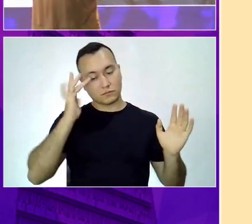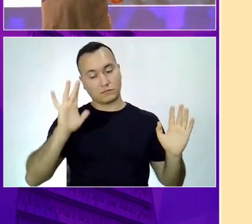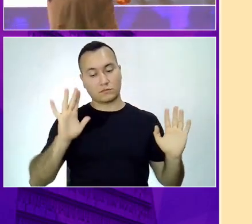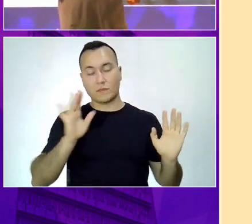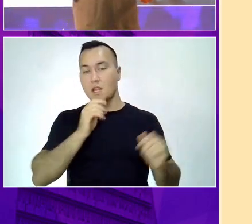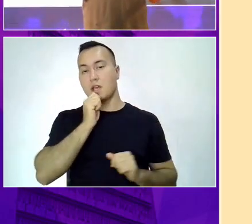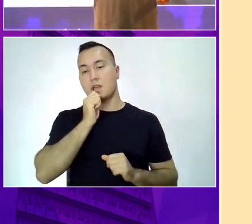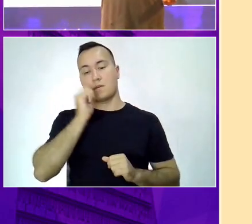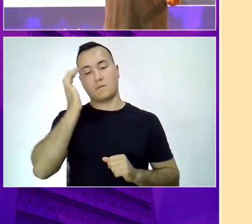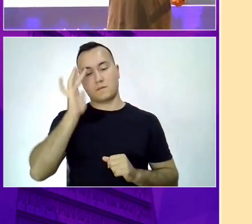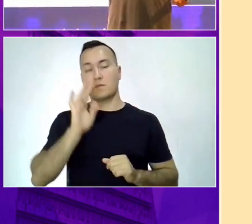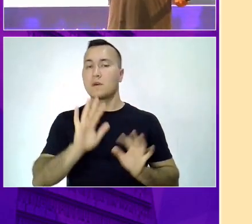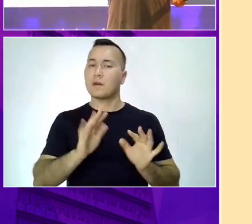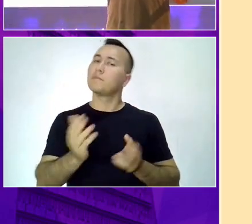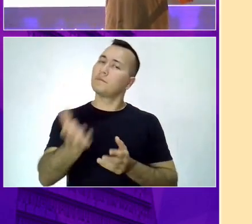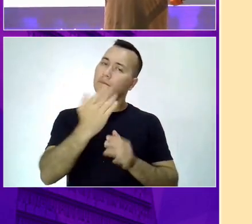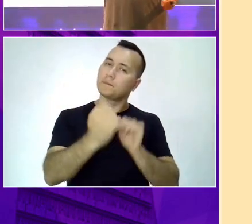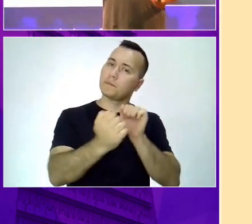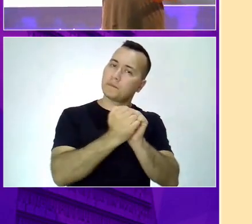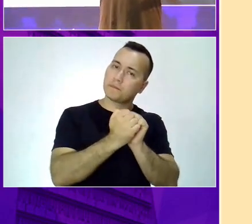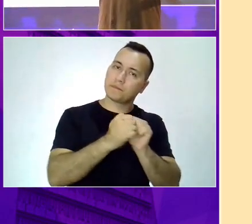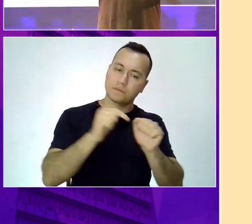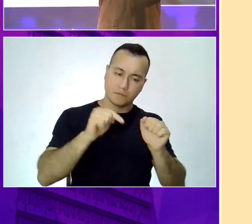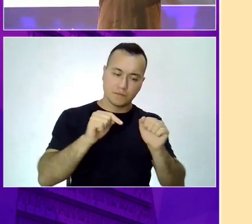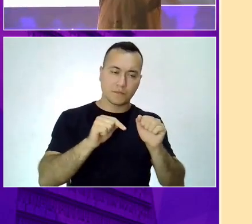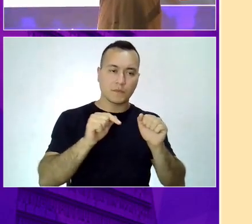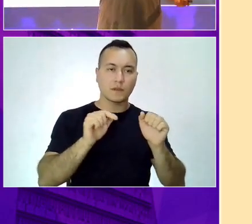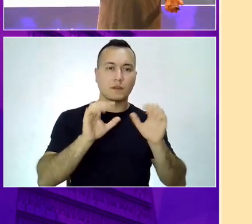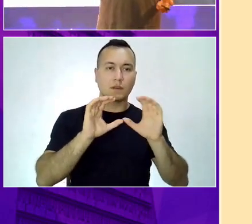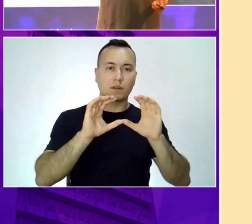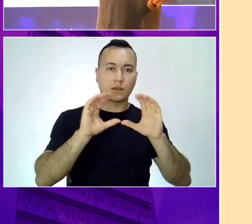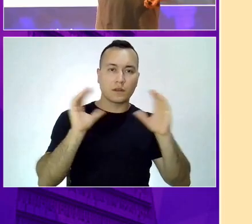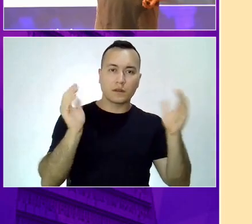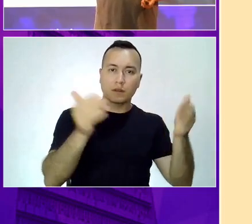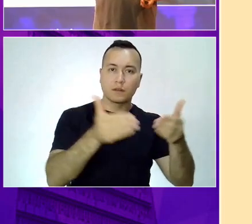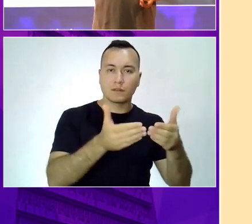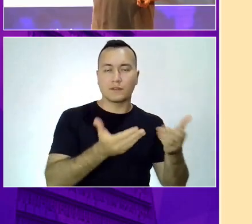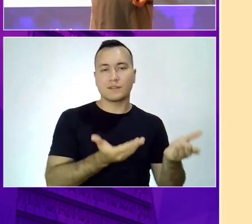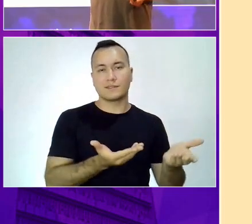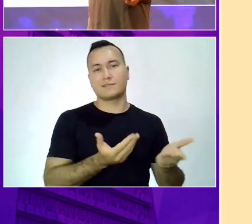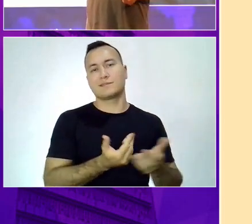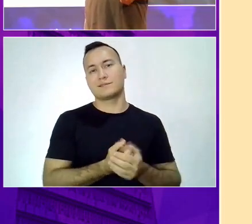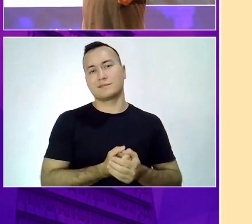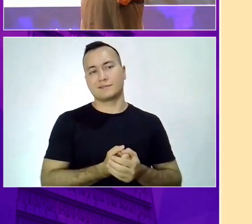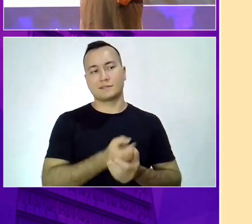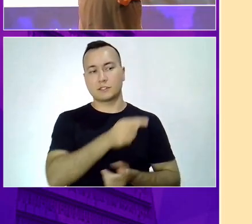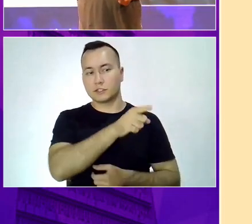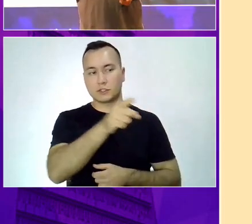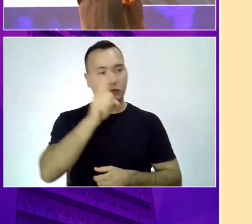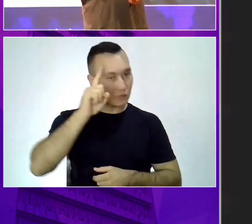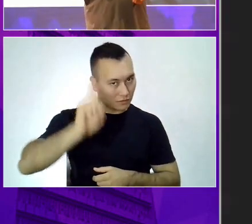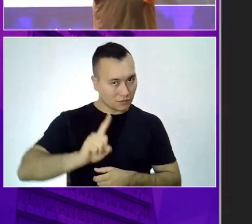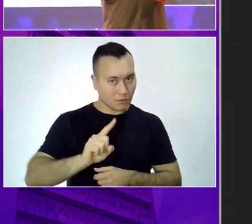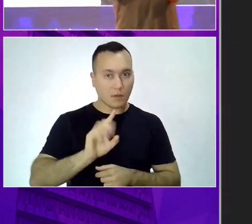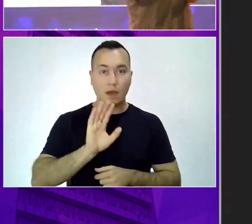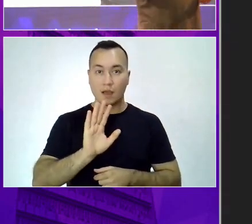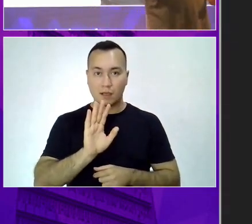fazer parte de uma comunidade de pessoas que também não sabem, mas estão de olho aberto.